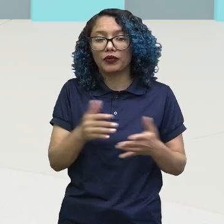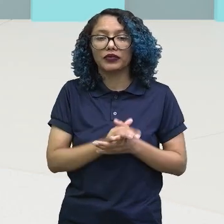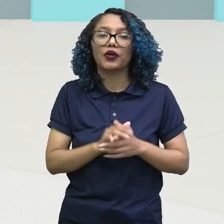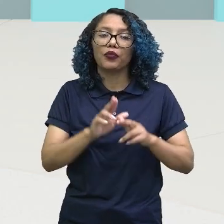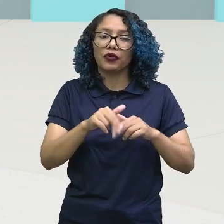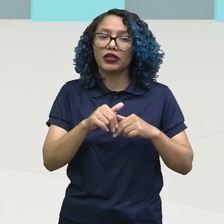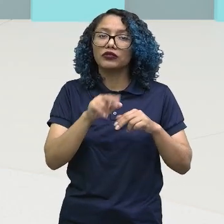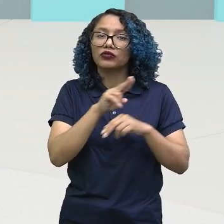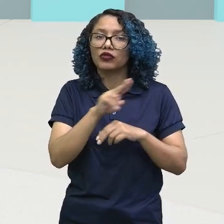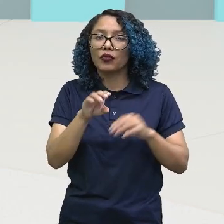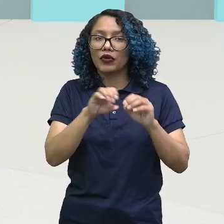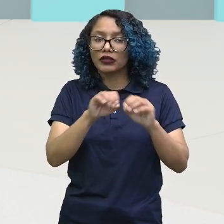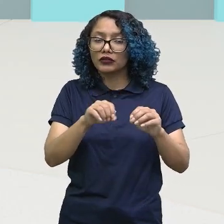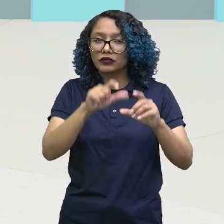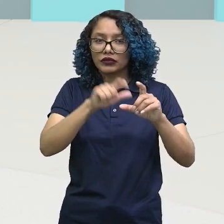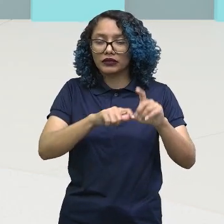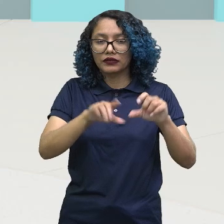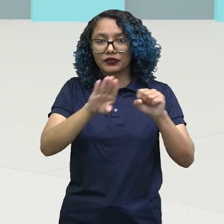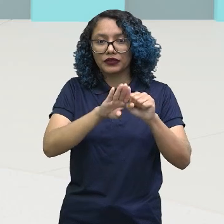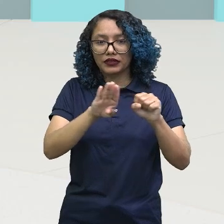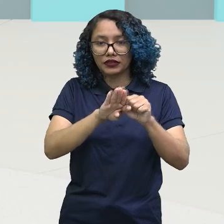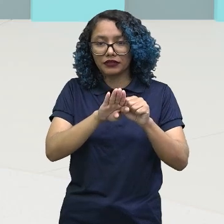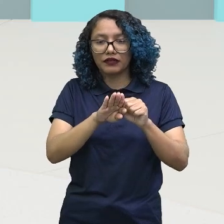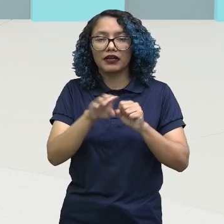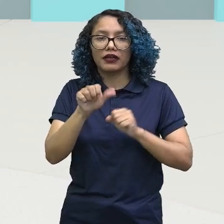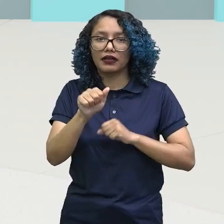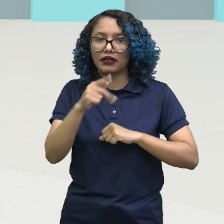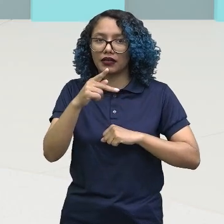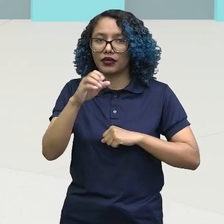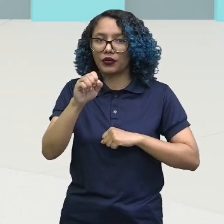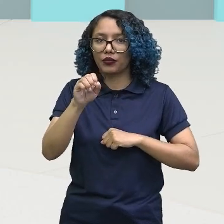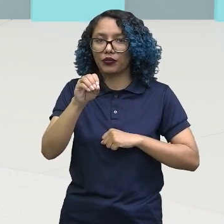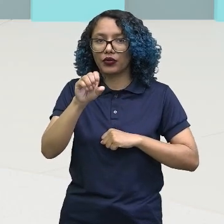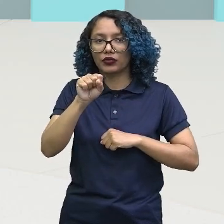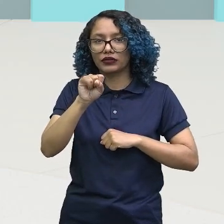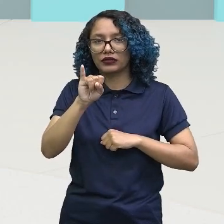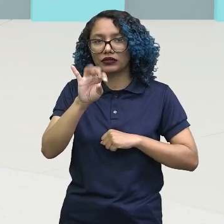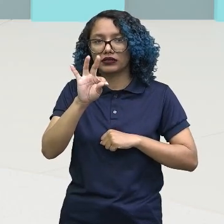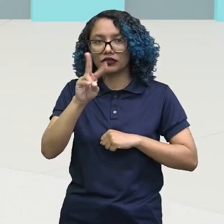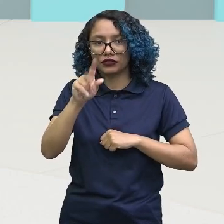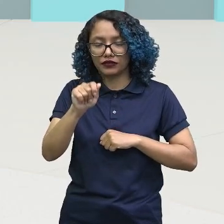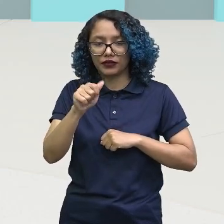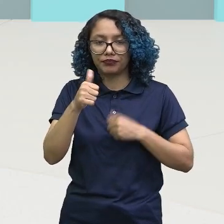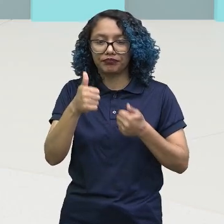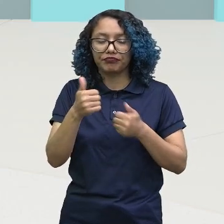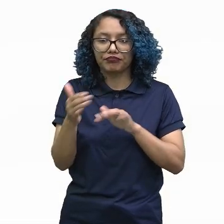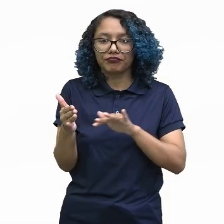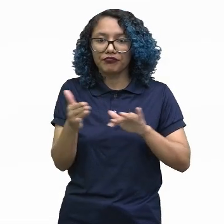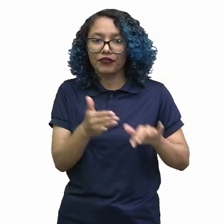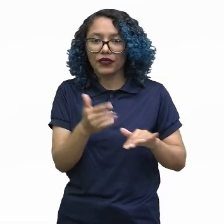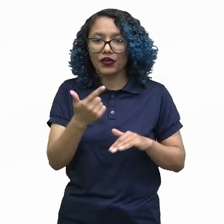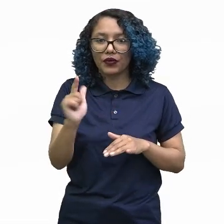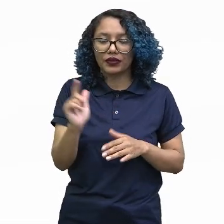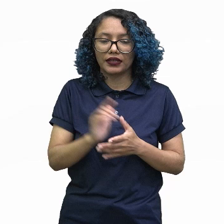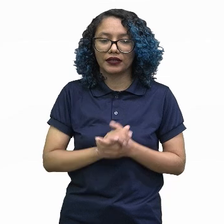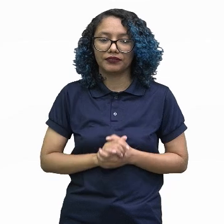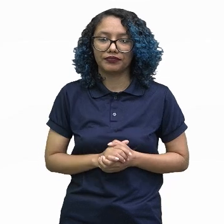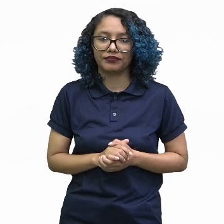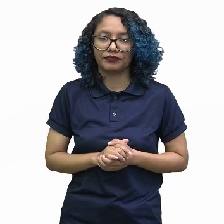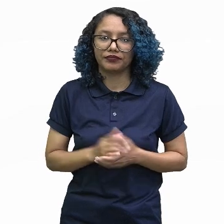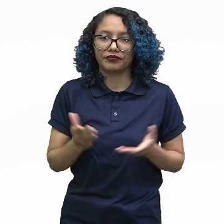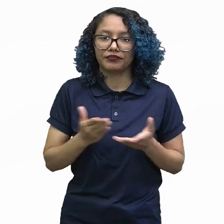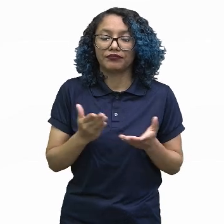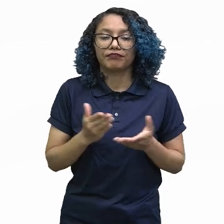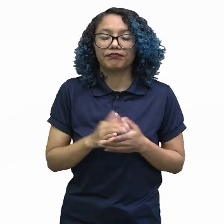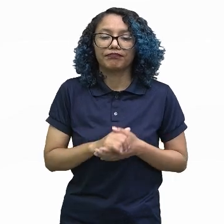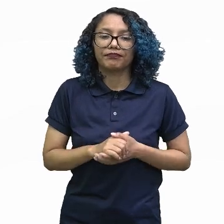oração subordinada, substantiva, apositiva, beleza? E vamos para a próxima, para nós entendermos